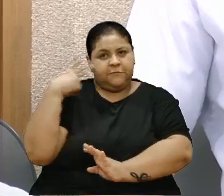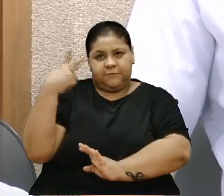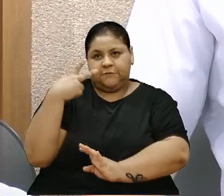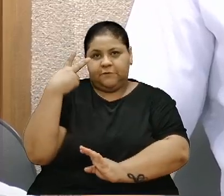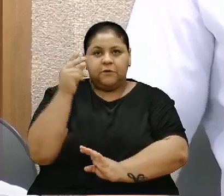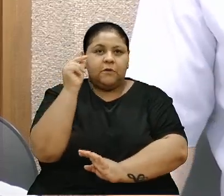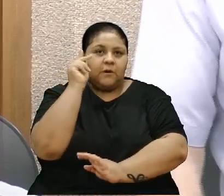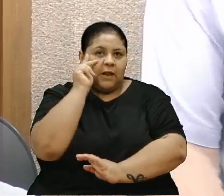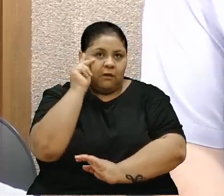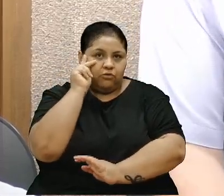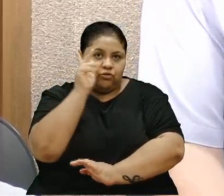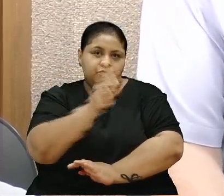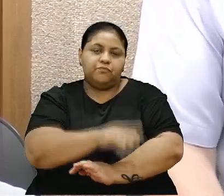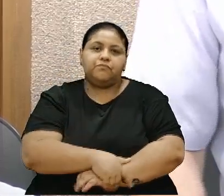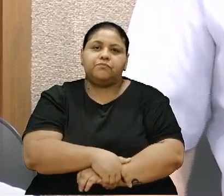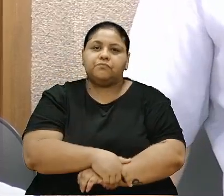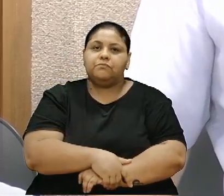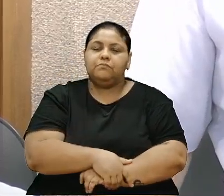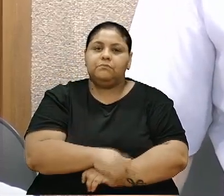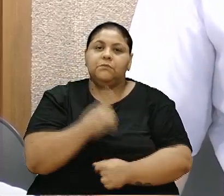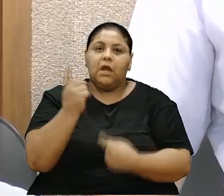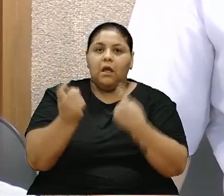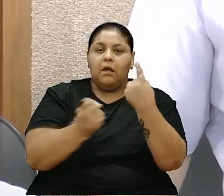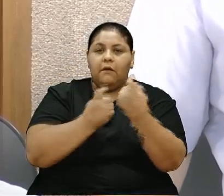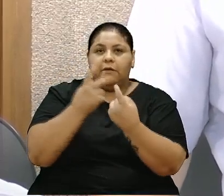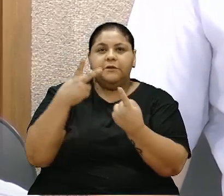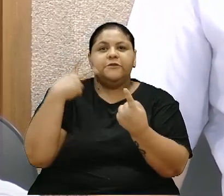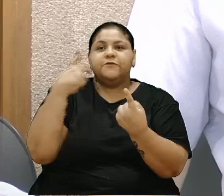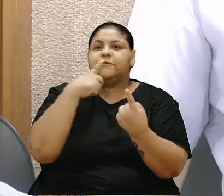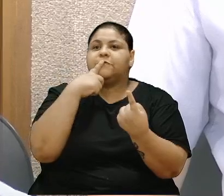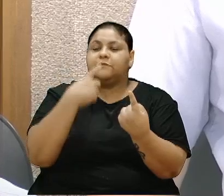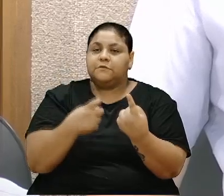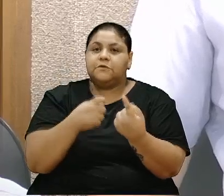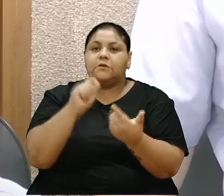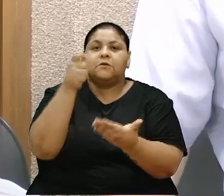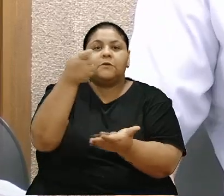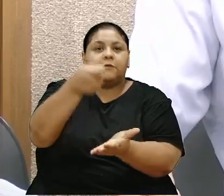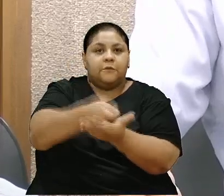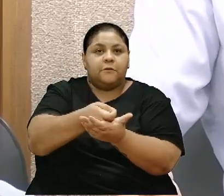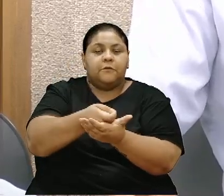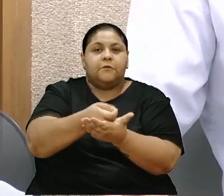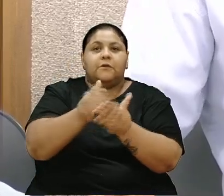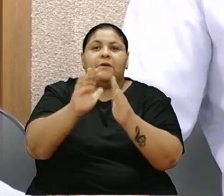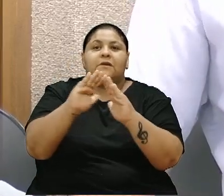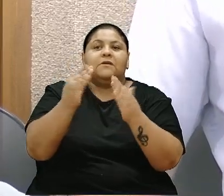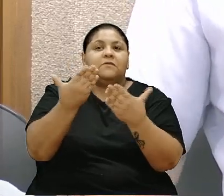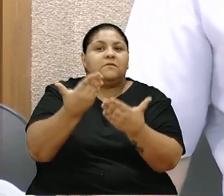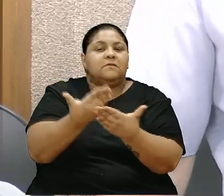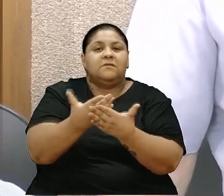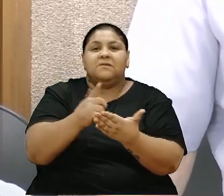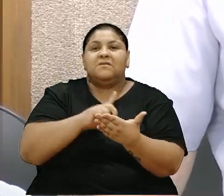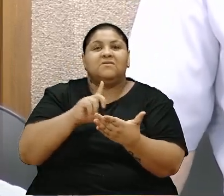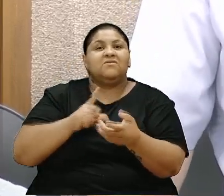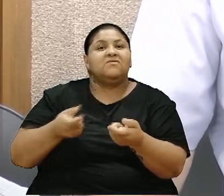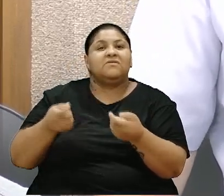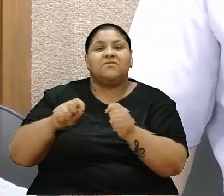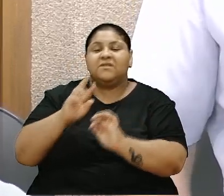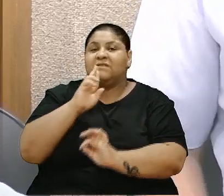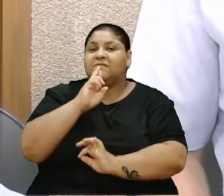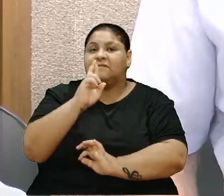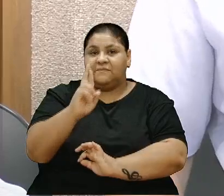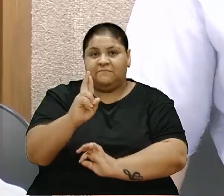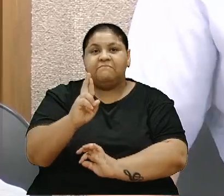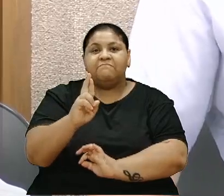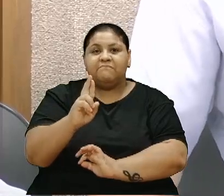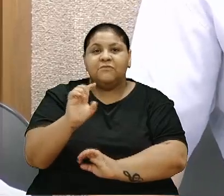Cláudio, que algumas questões aqui, vereadora Rose, obrigatoriamente as escolas não têm necessidade de responder